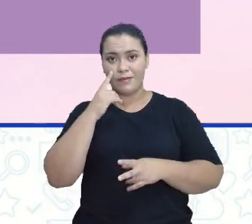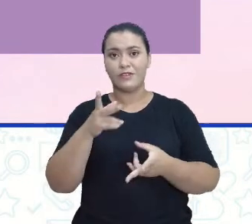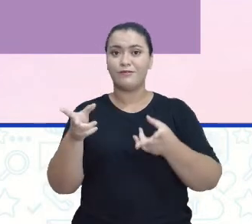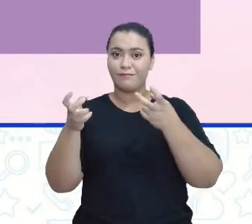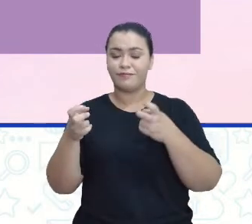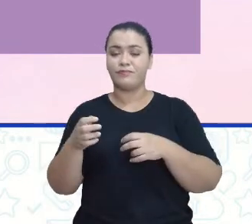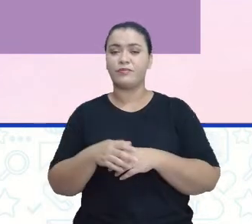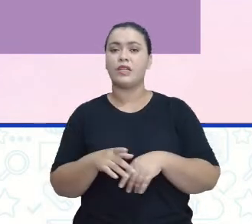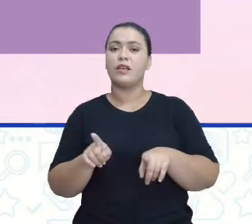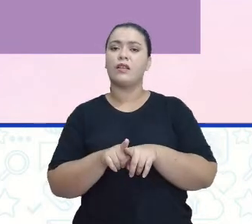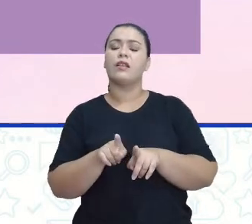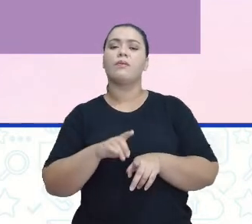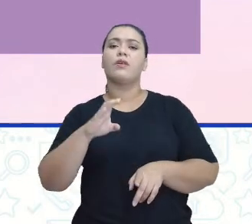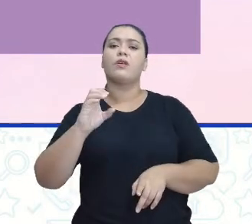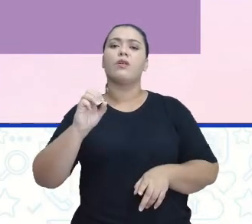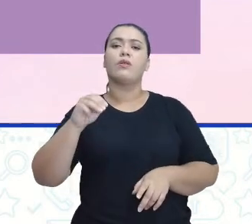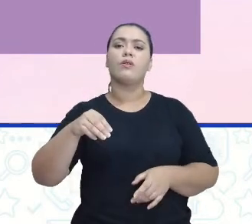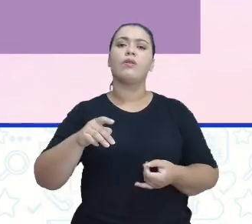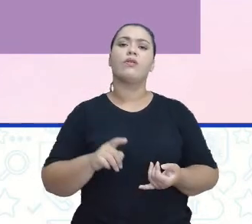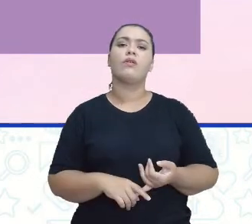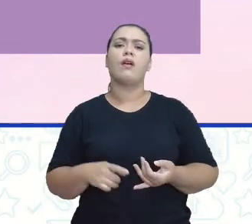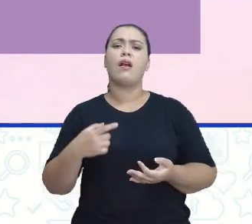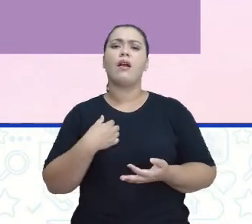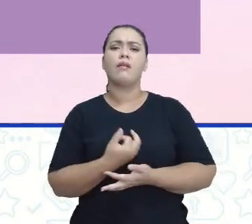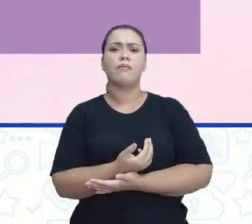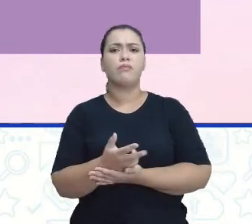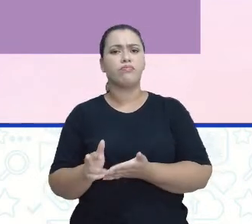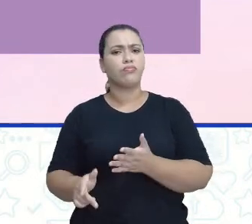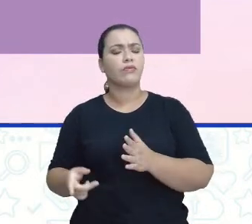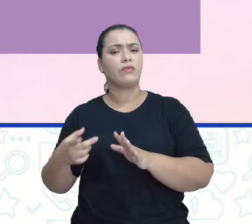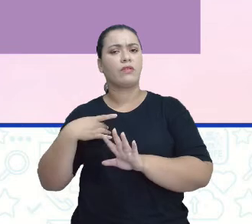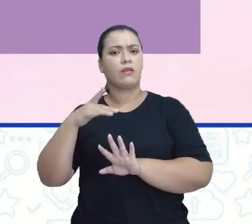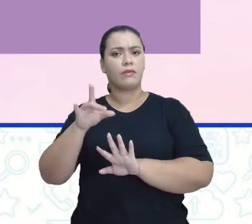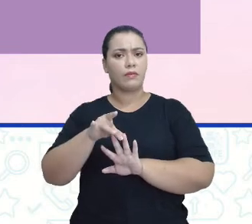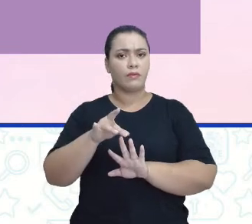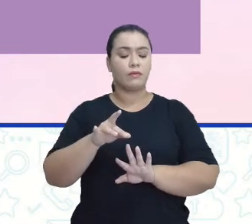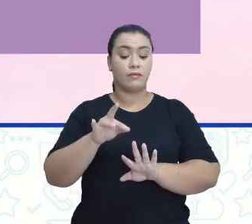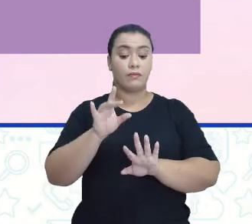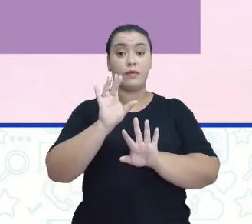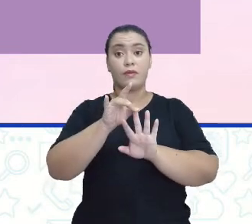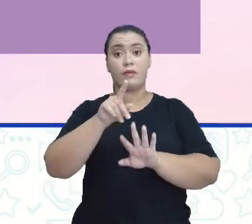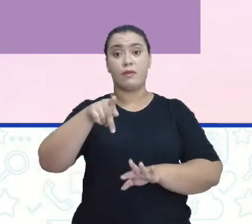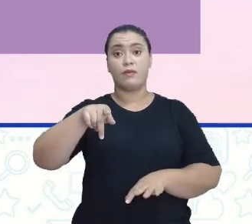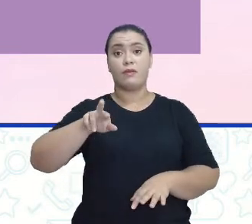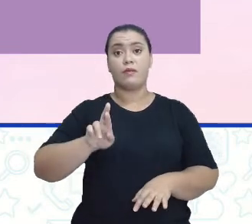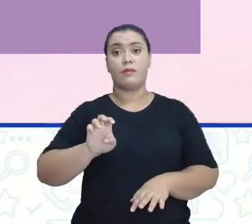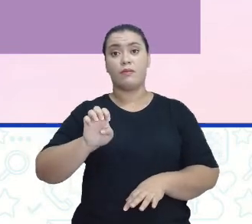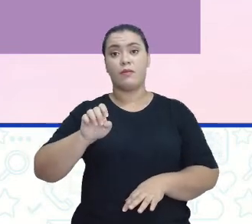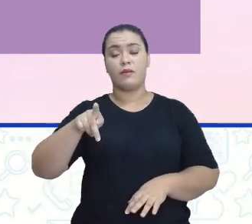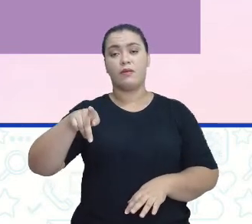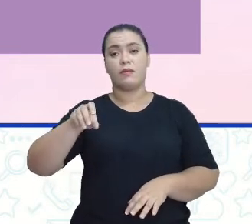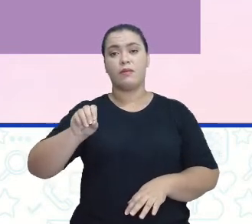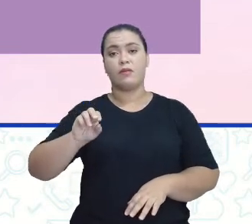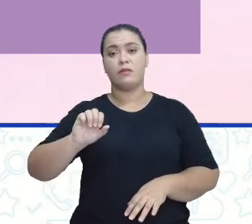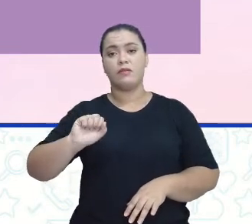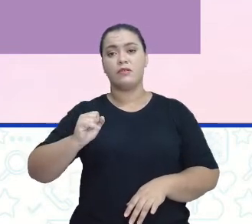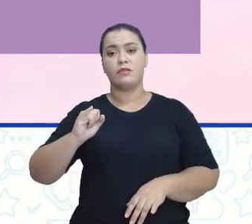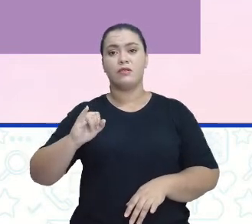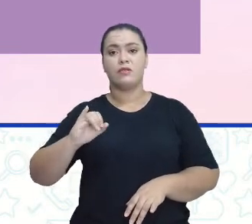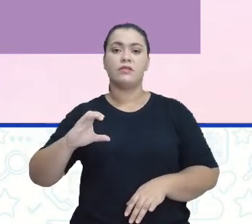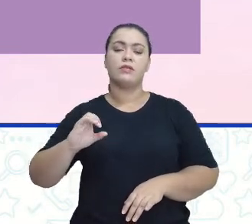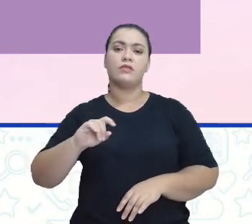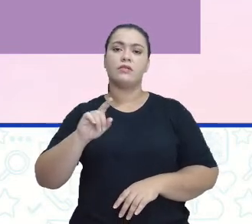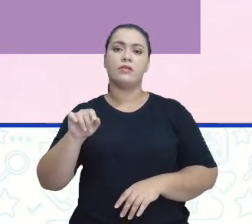tem uma infinidade de preposições, tá? E quando a gente fala, Laura contou